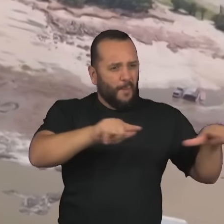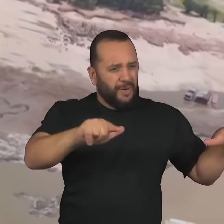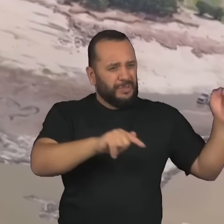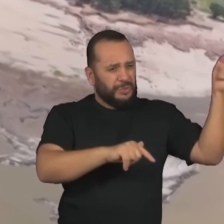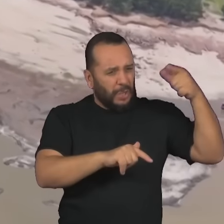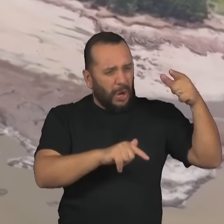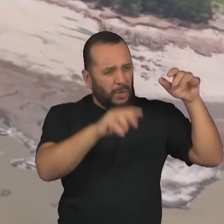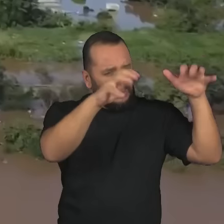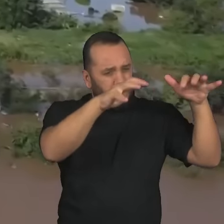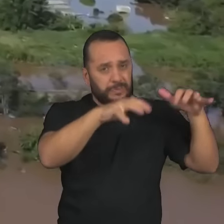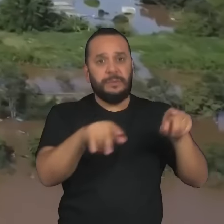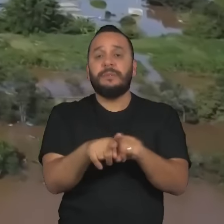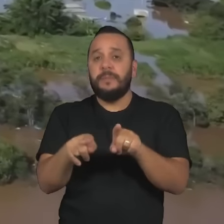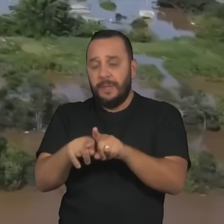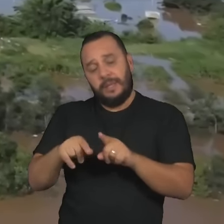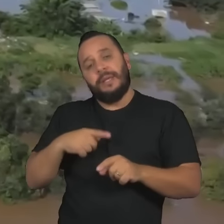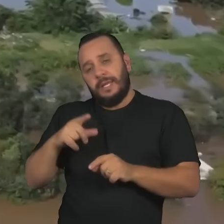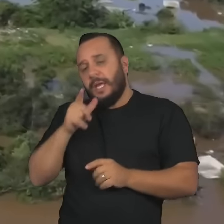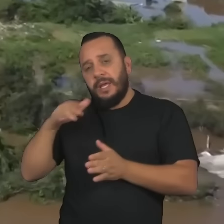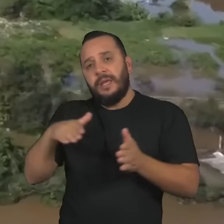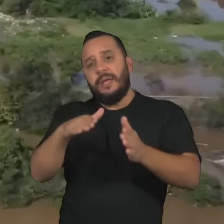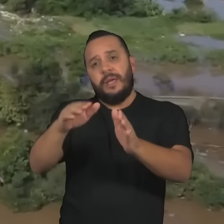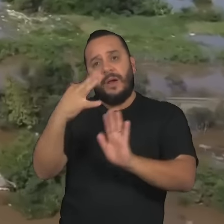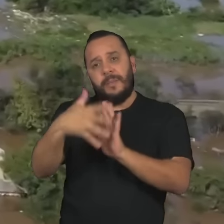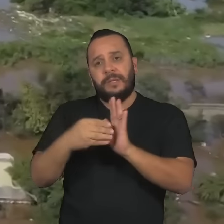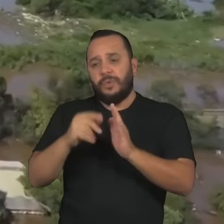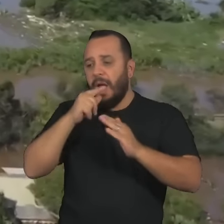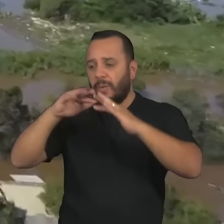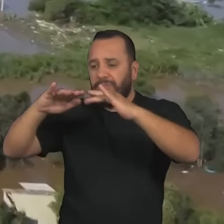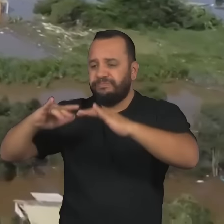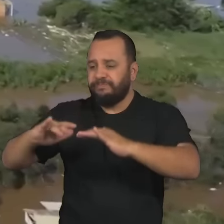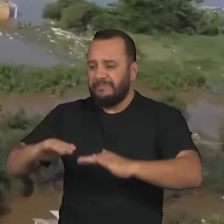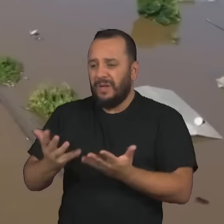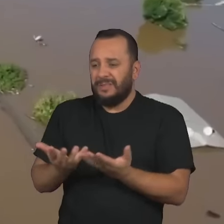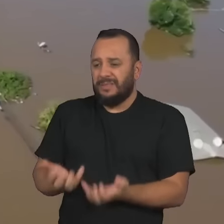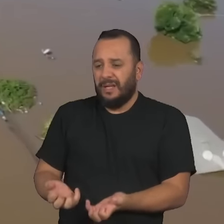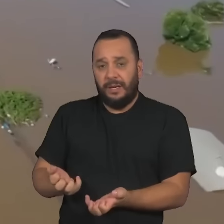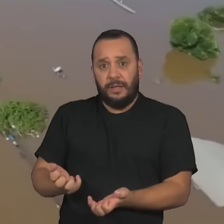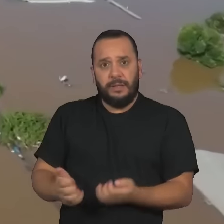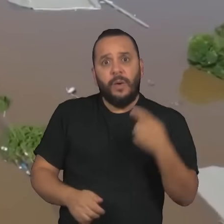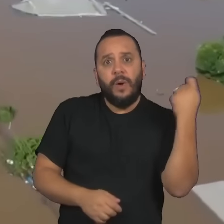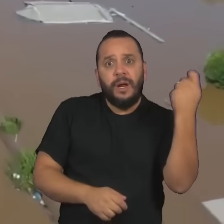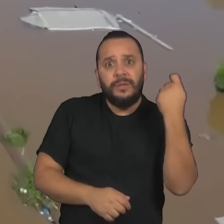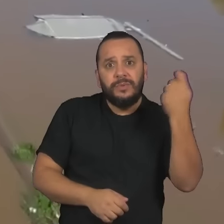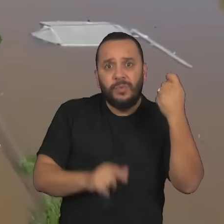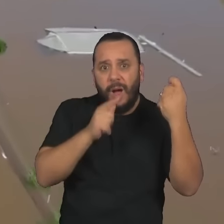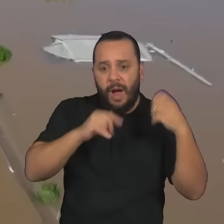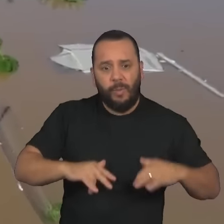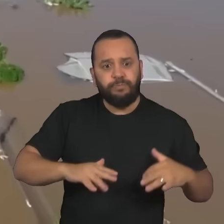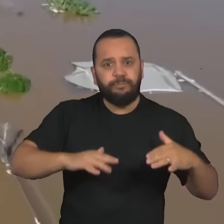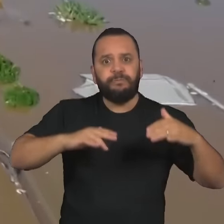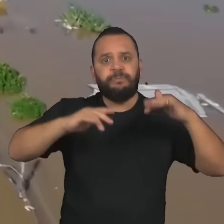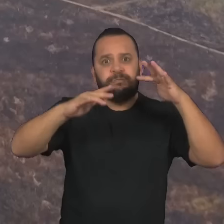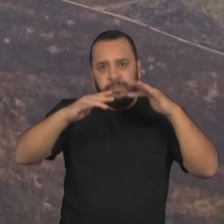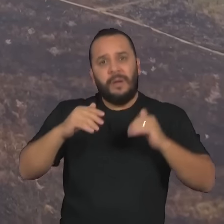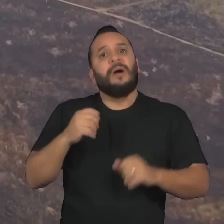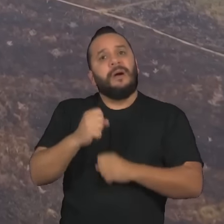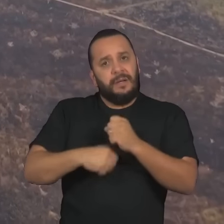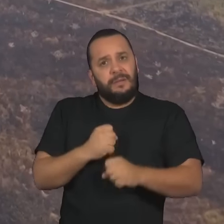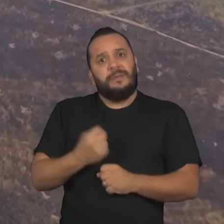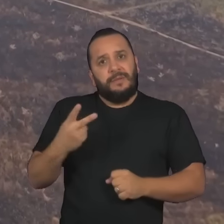voltaram a secar. O Rio Grande do Sul ainda tenta se recuperar da avassaladora enchente de 2024.